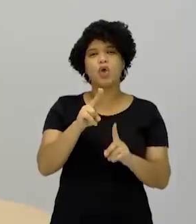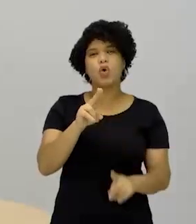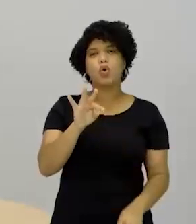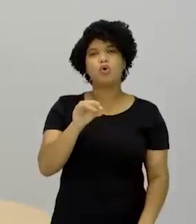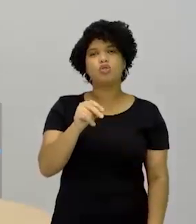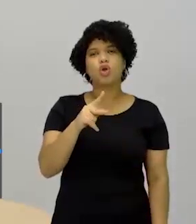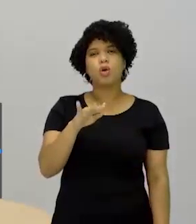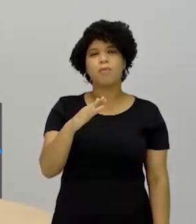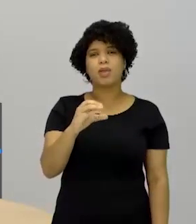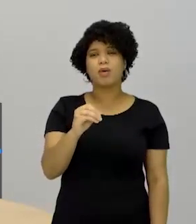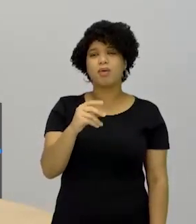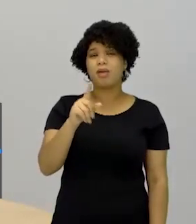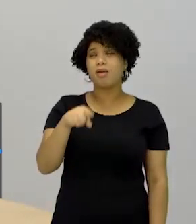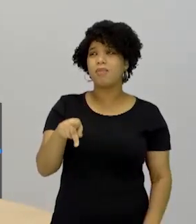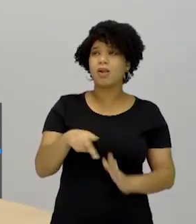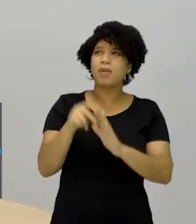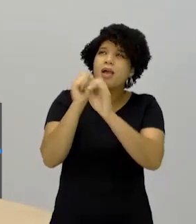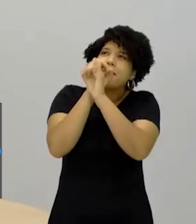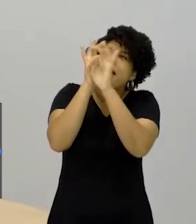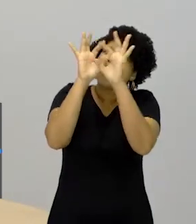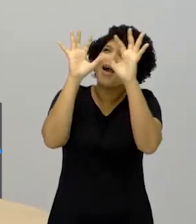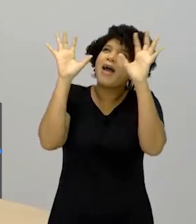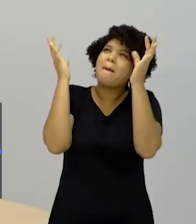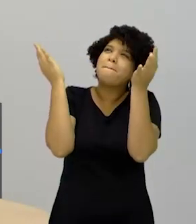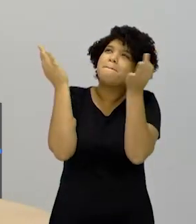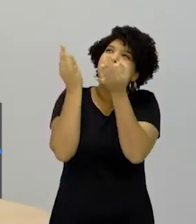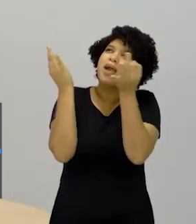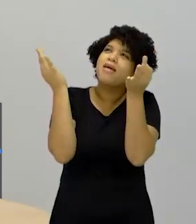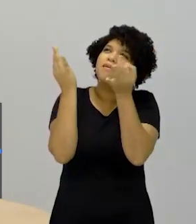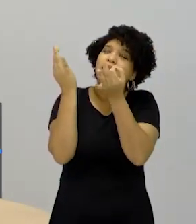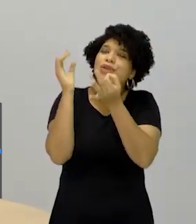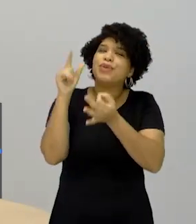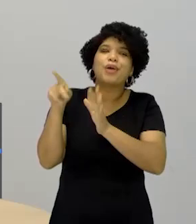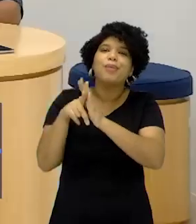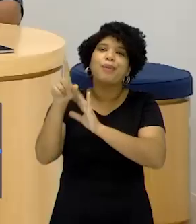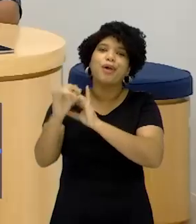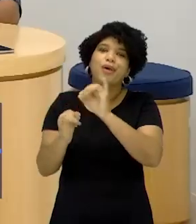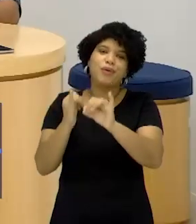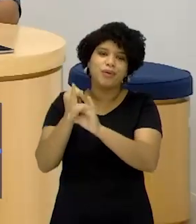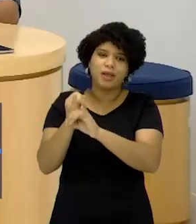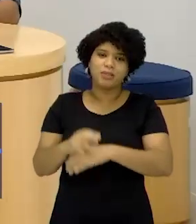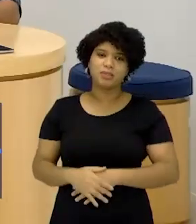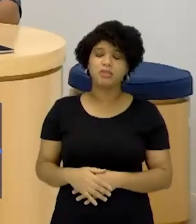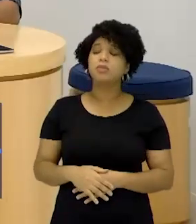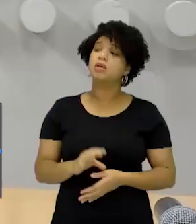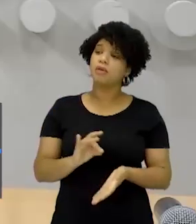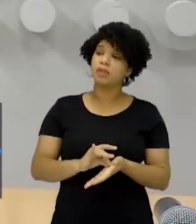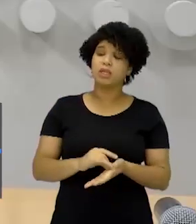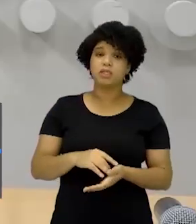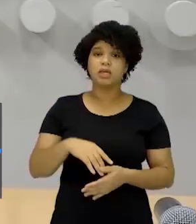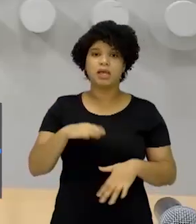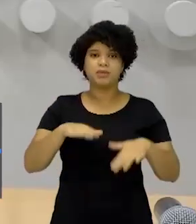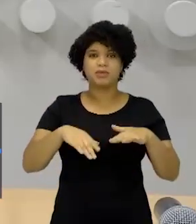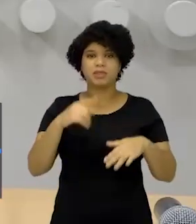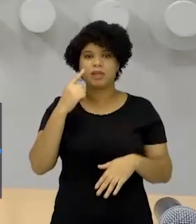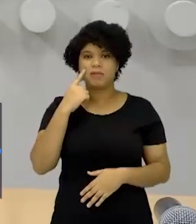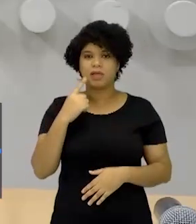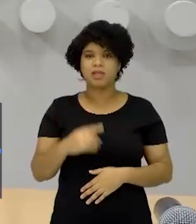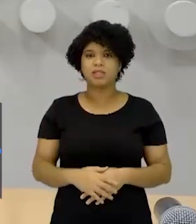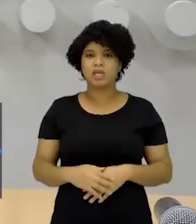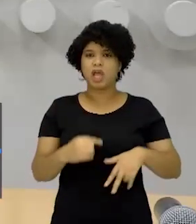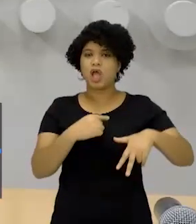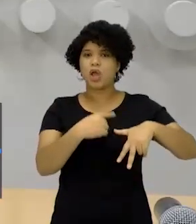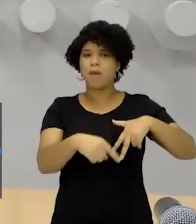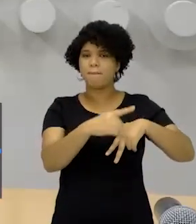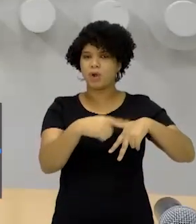de uma fantasia, é um mundo que é perfeito nas redes sociais. Quando você bloqueia uma pessoa na rede social, beleza, e na vida real? Você vai